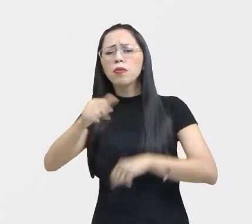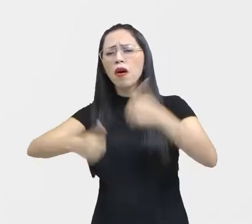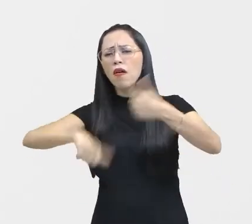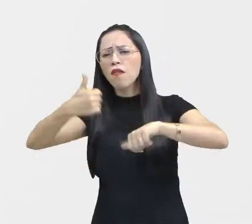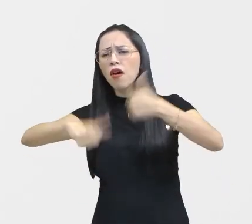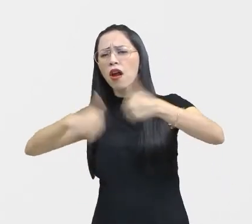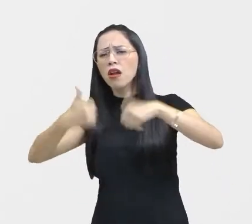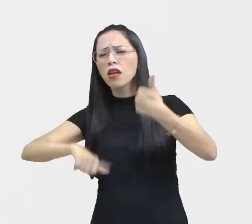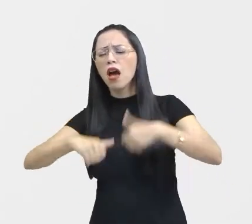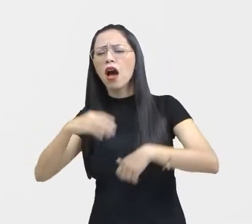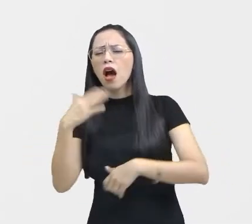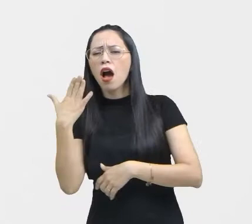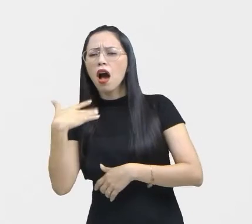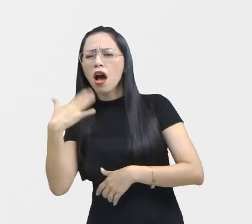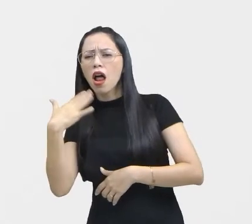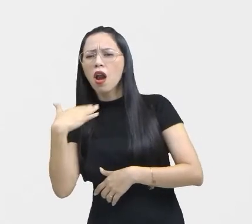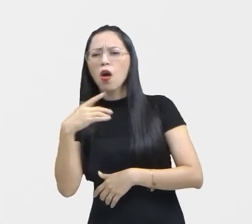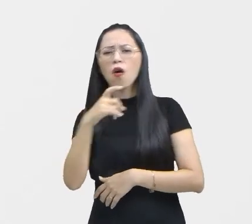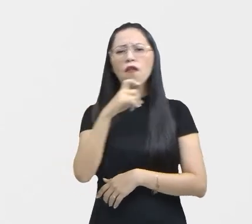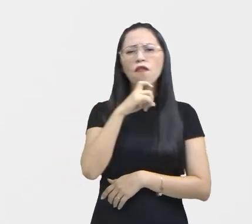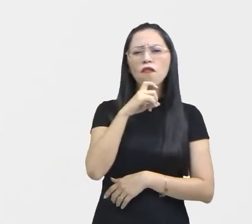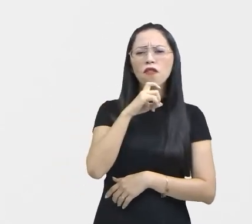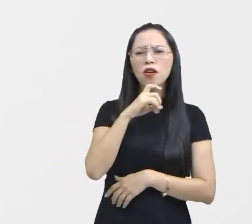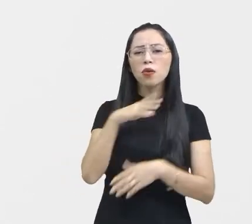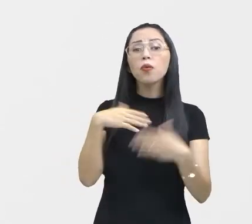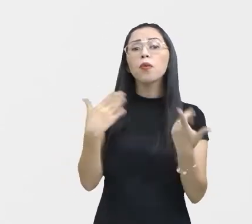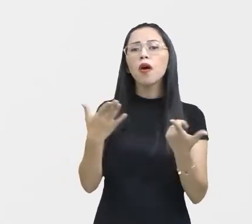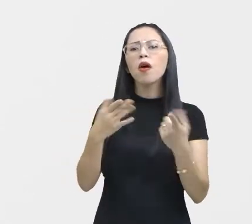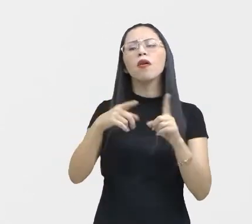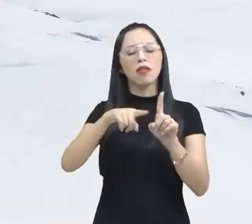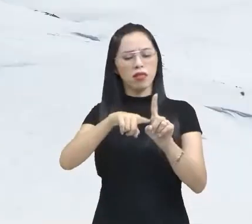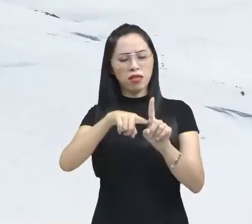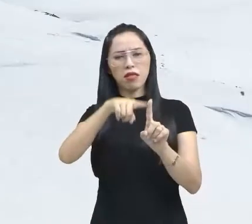tá certo? É o que nós utilizamos para ver a temperatura no deserto.